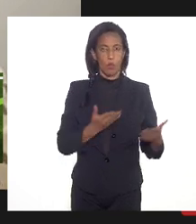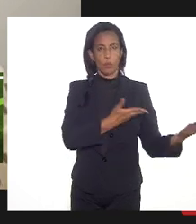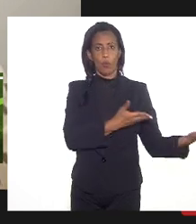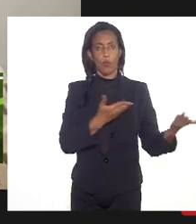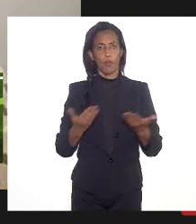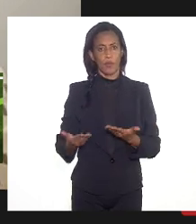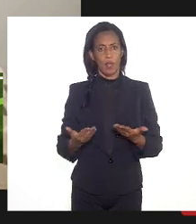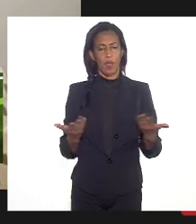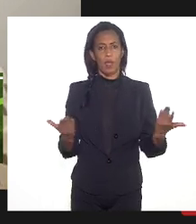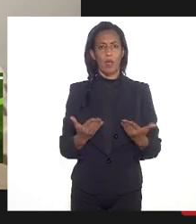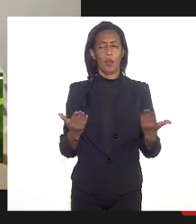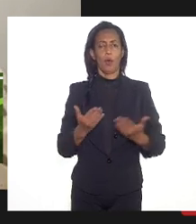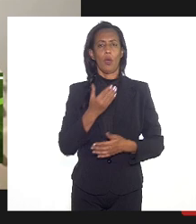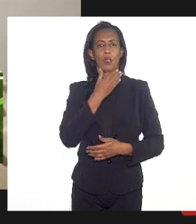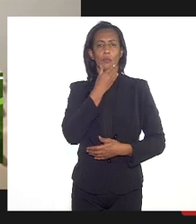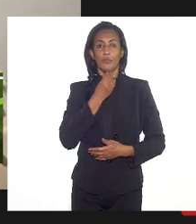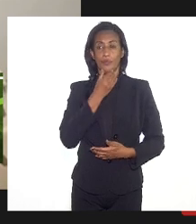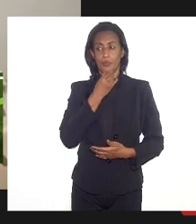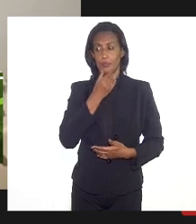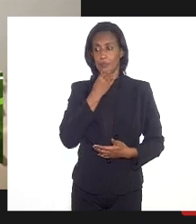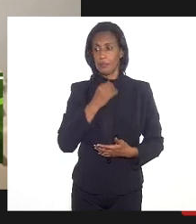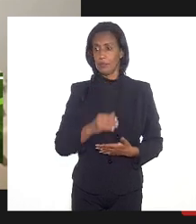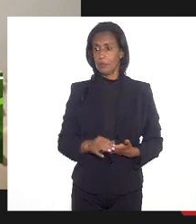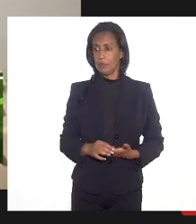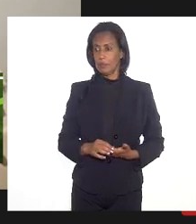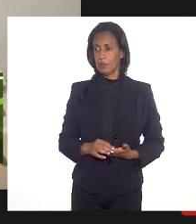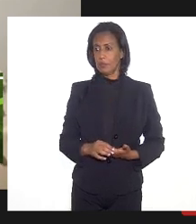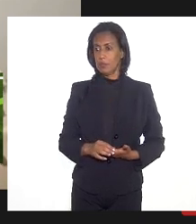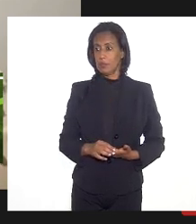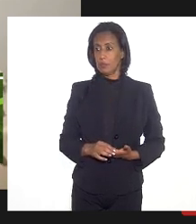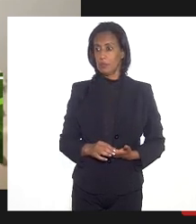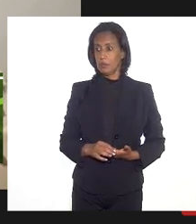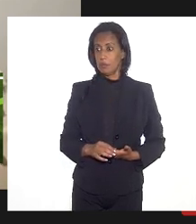fala o senhor